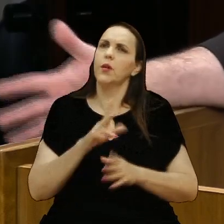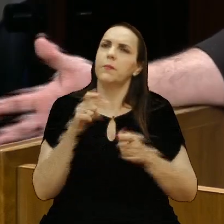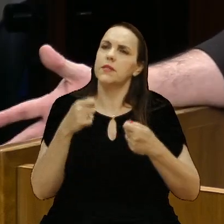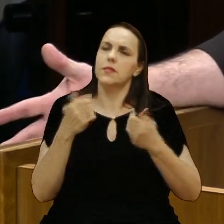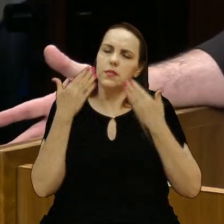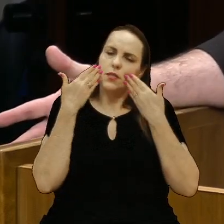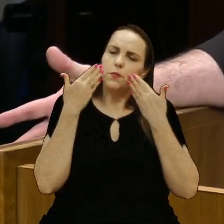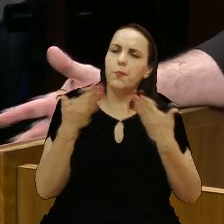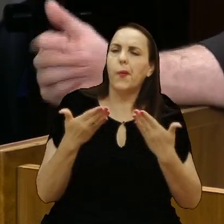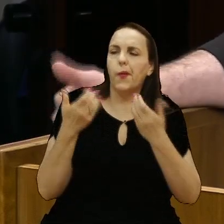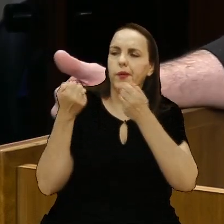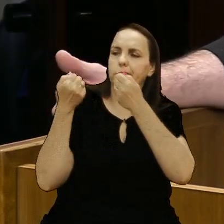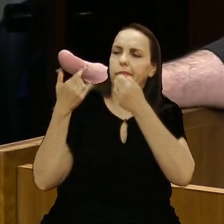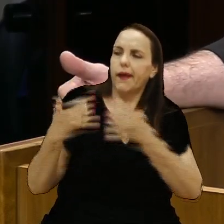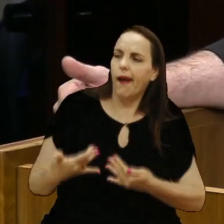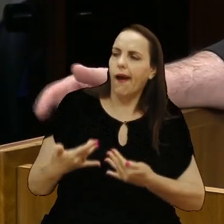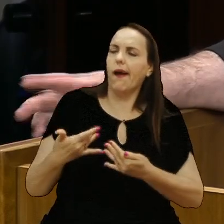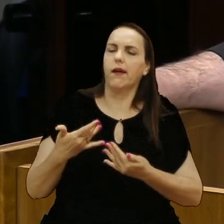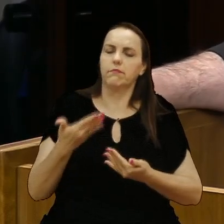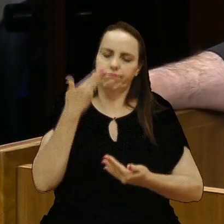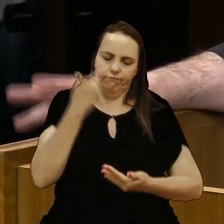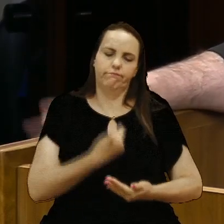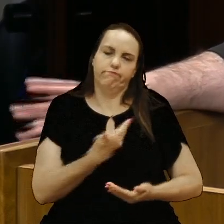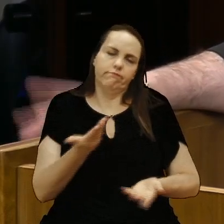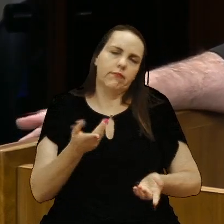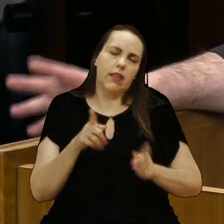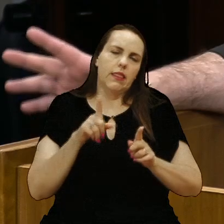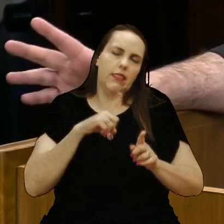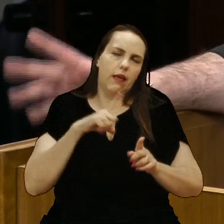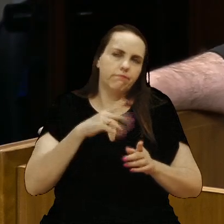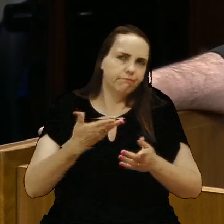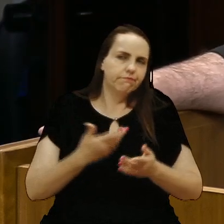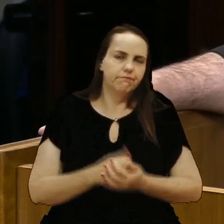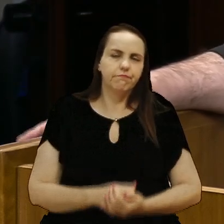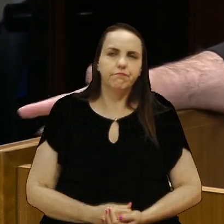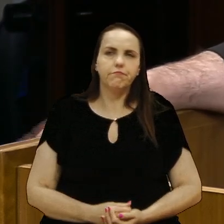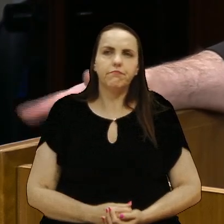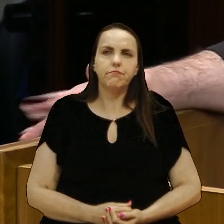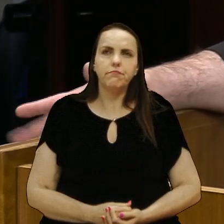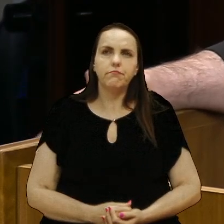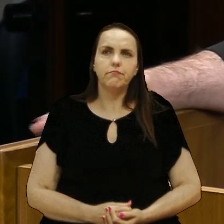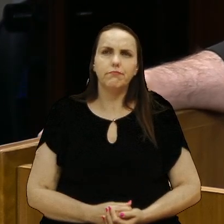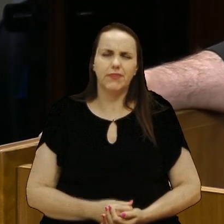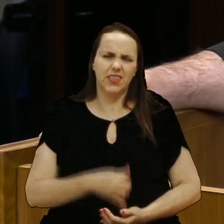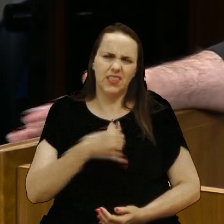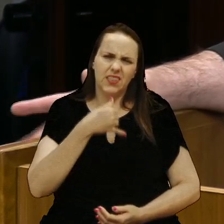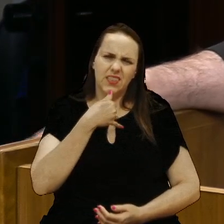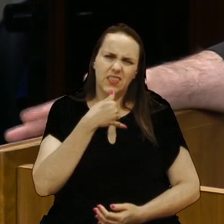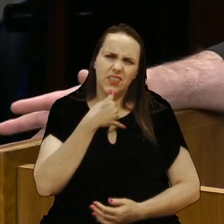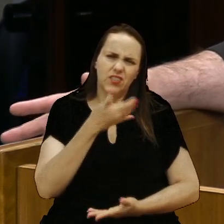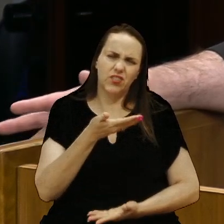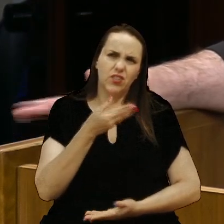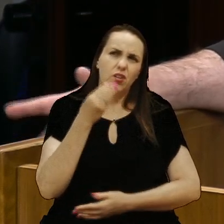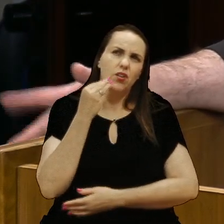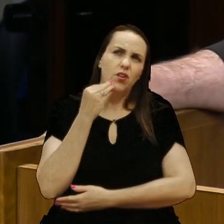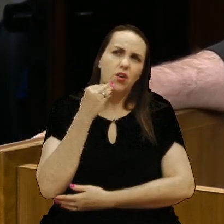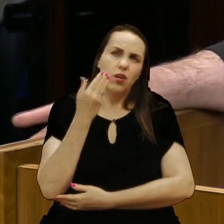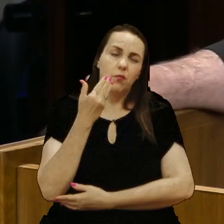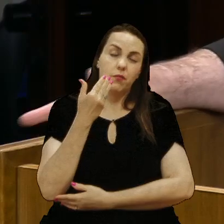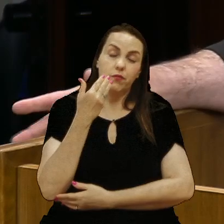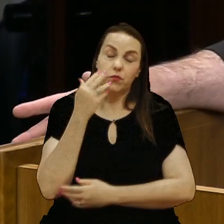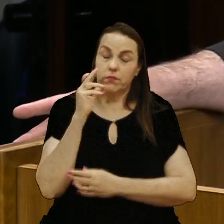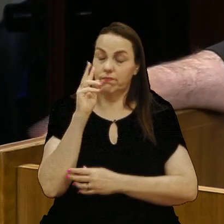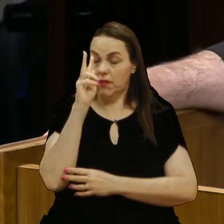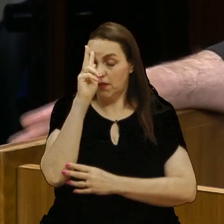expor ou explicar a sua condição. A gente fica triste e, obviamente, também